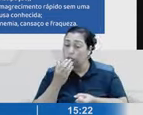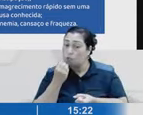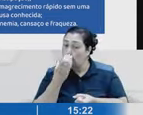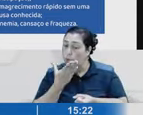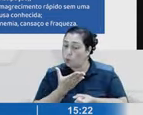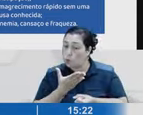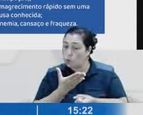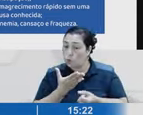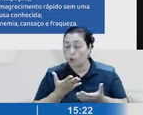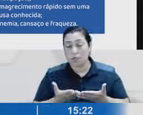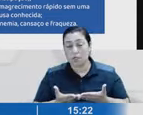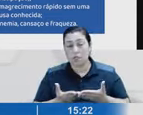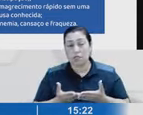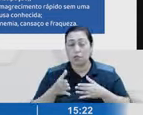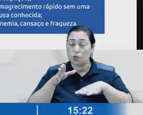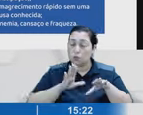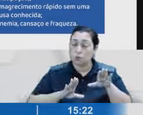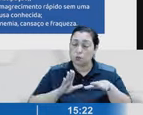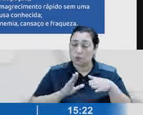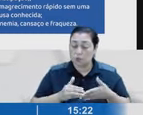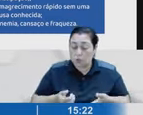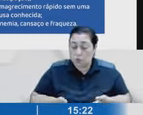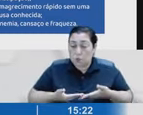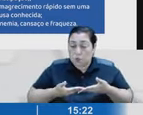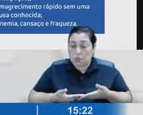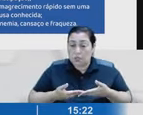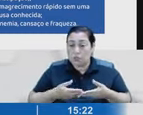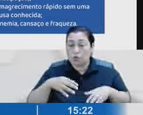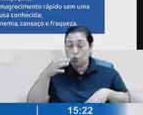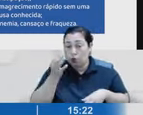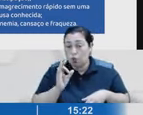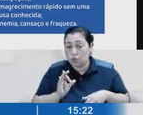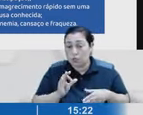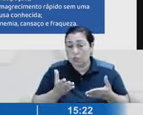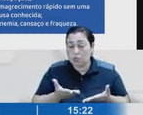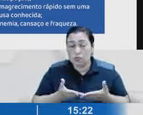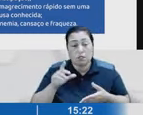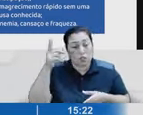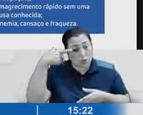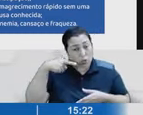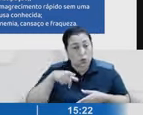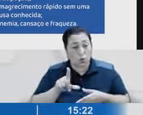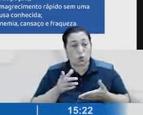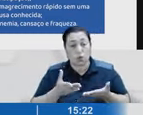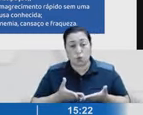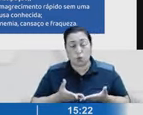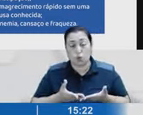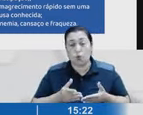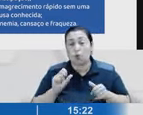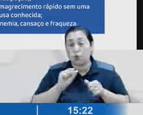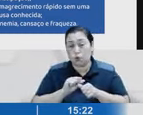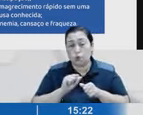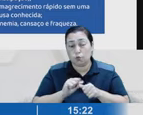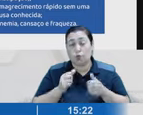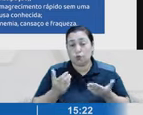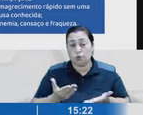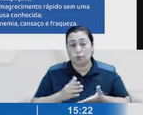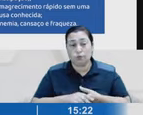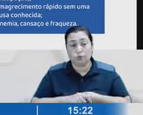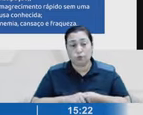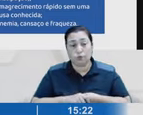boa, né? Manter um peso ideal, né? Esses a gente consegue agir em cima,